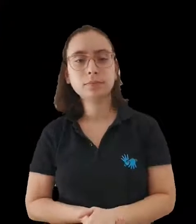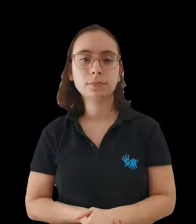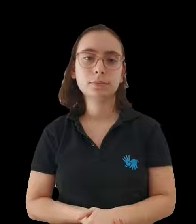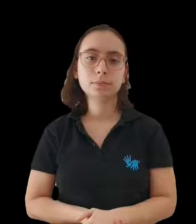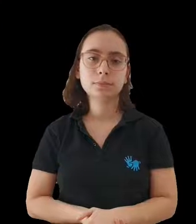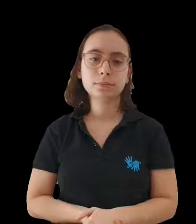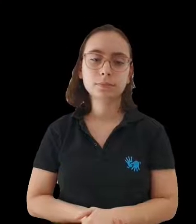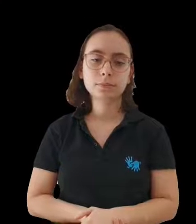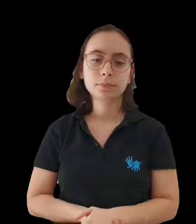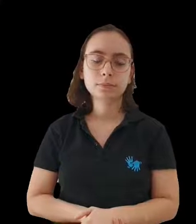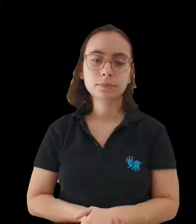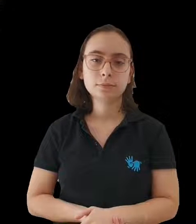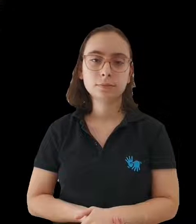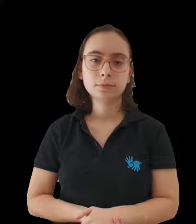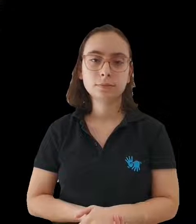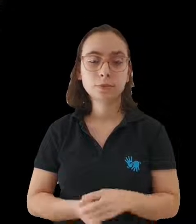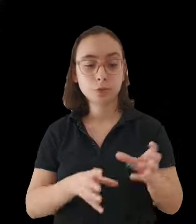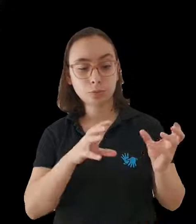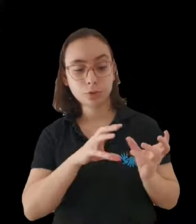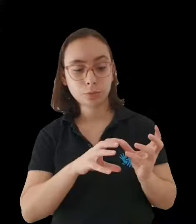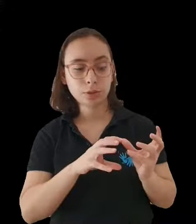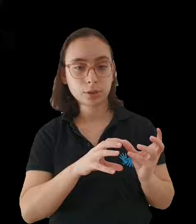sabe? Se eu pegar por aqui,